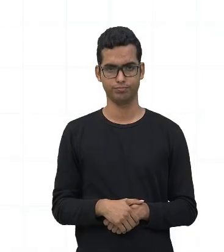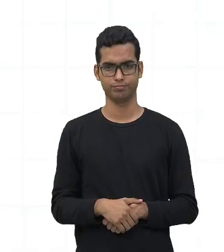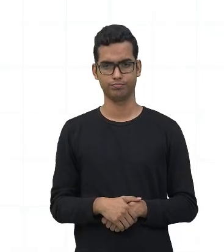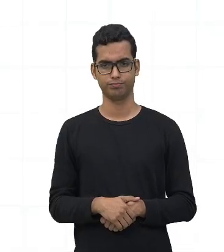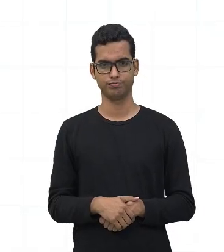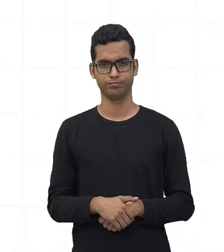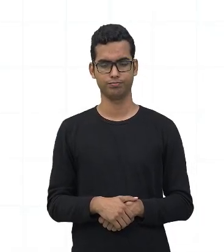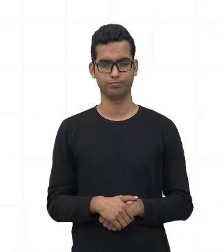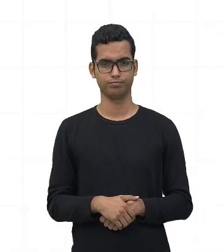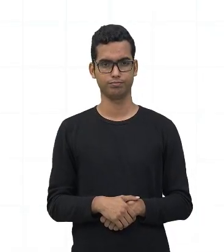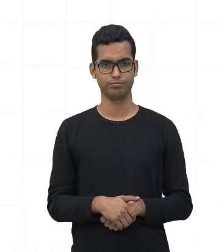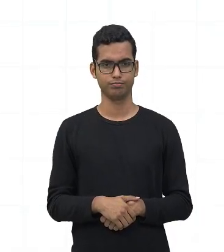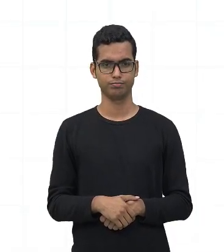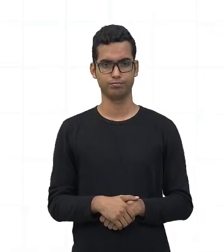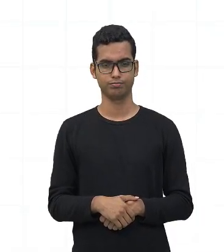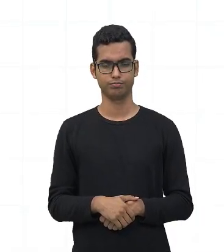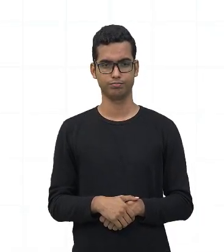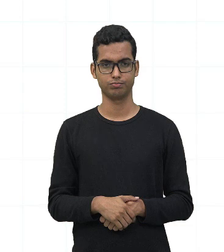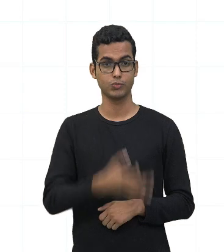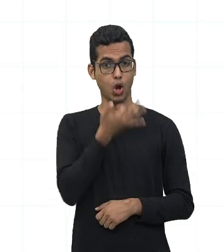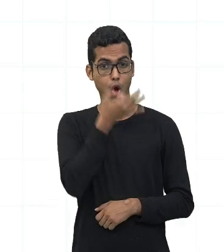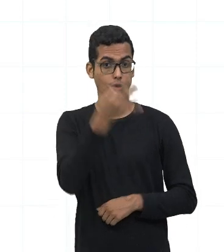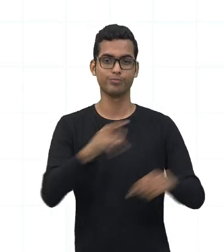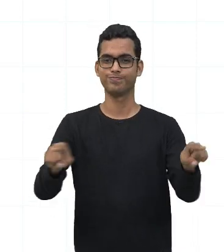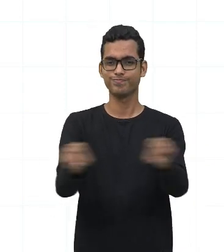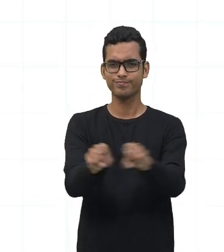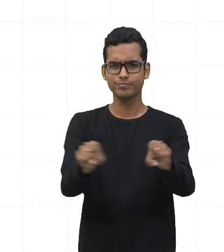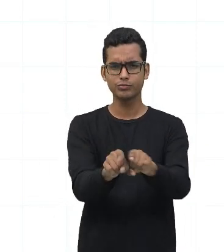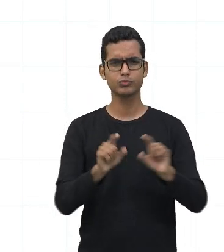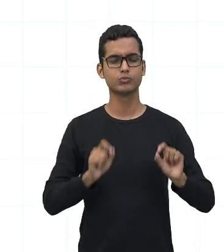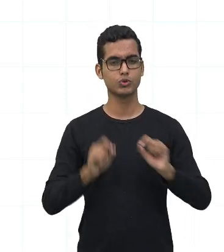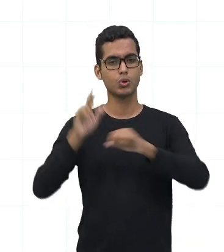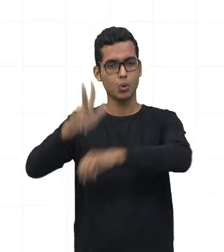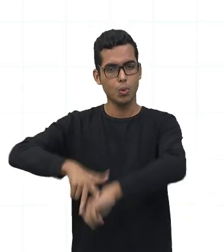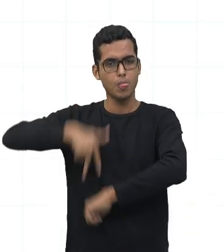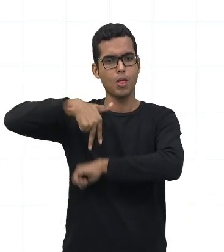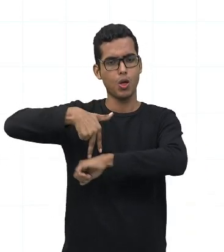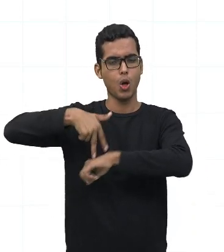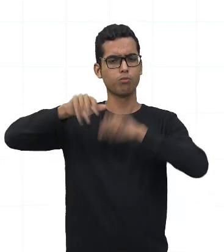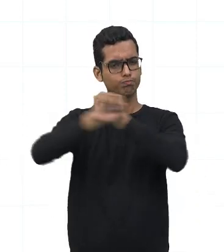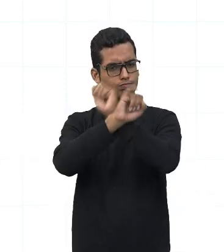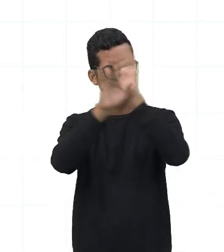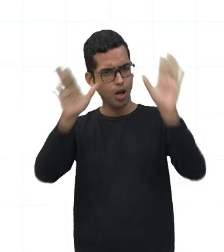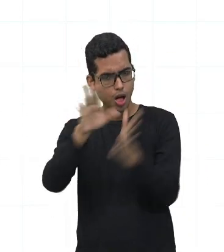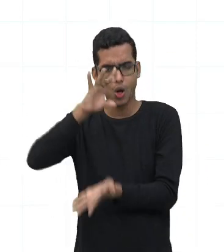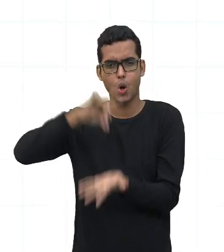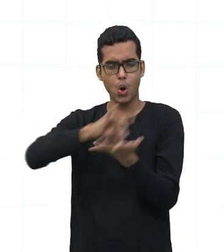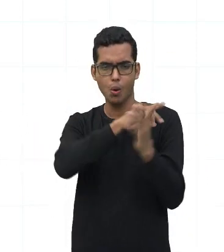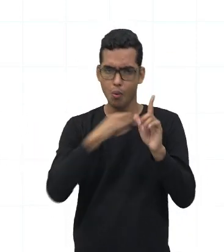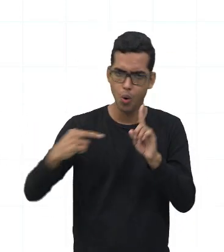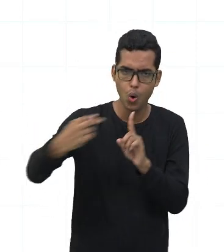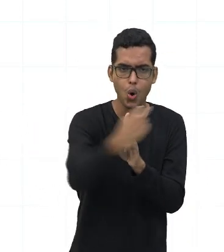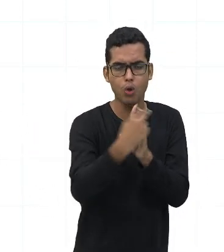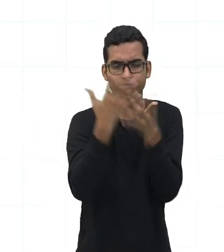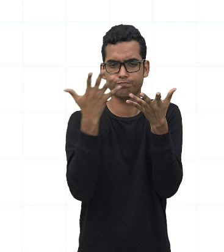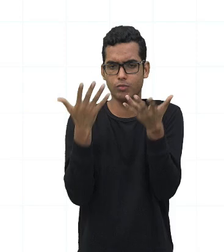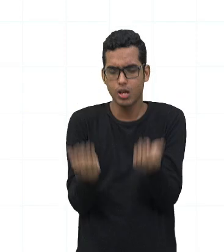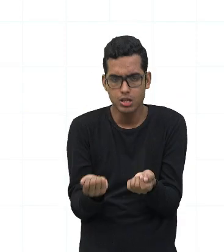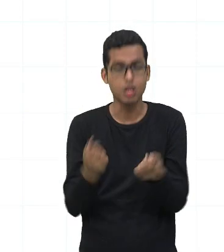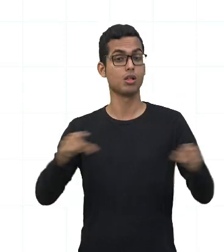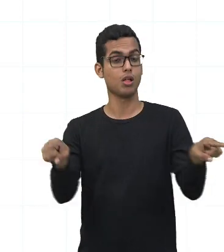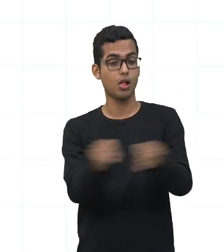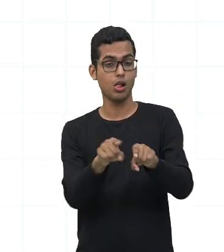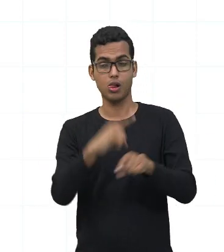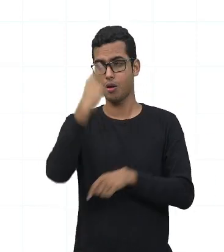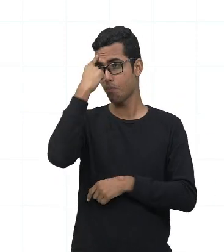ok? A opinião também é uma posição precisa, um ponto de vista adotado.